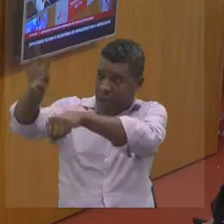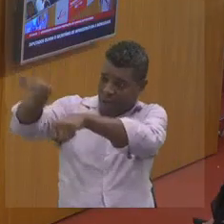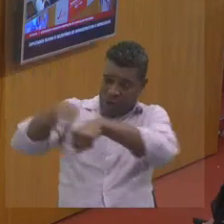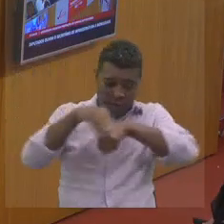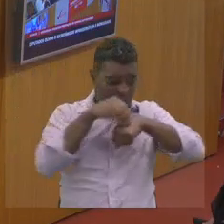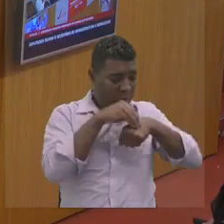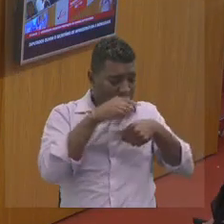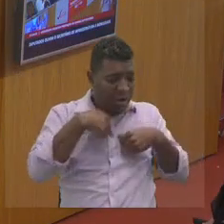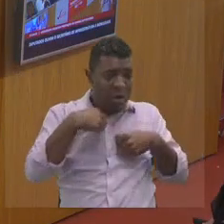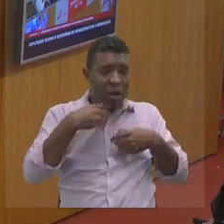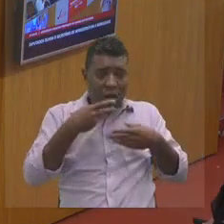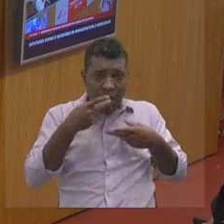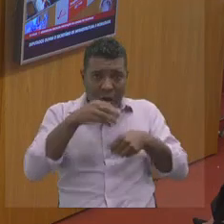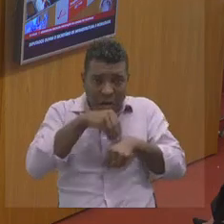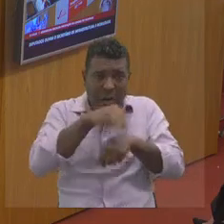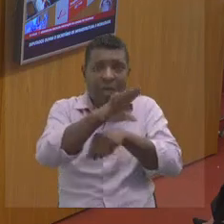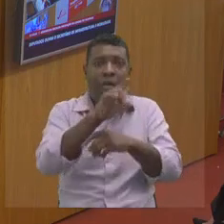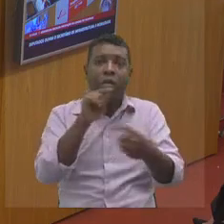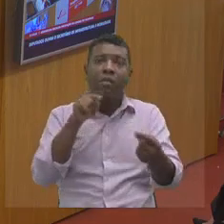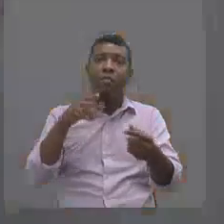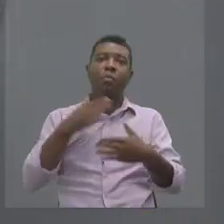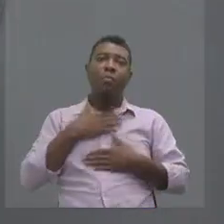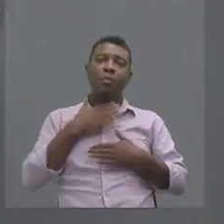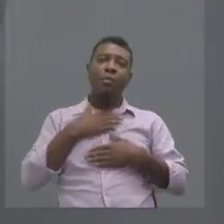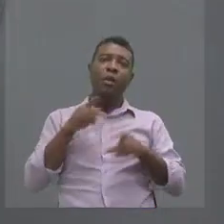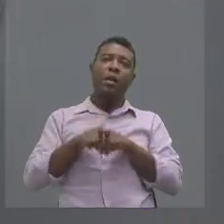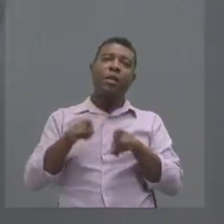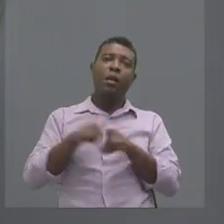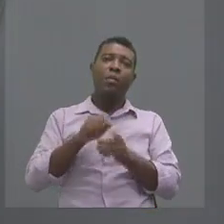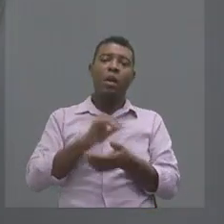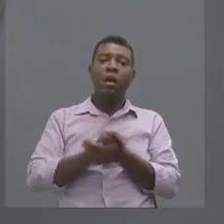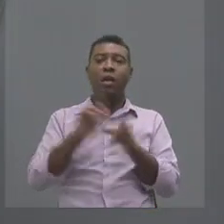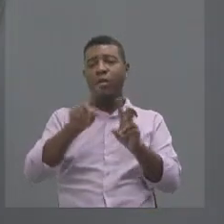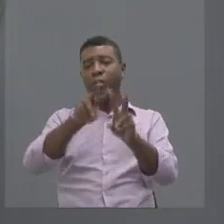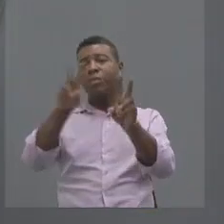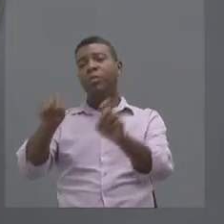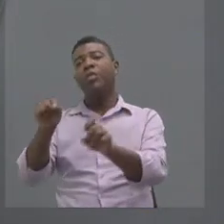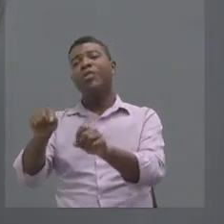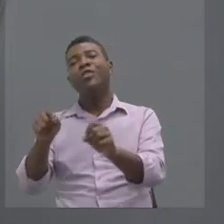palavras no que tinge e no que tange